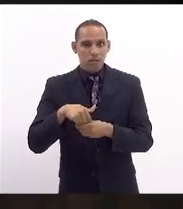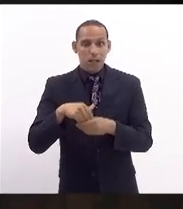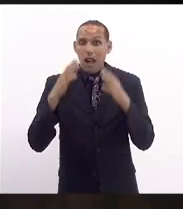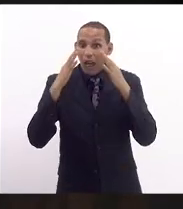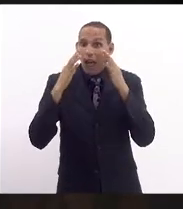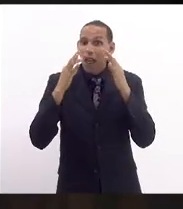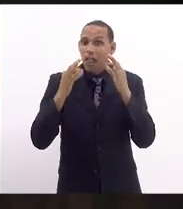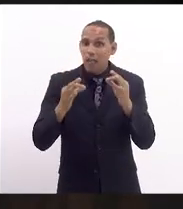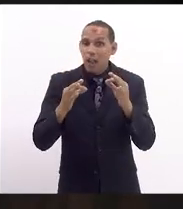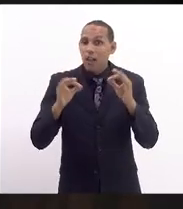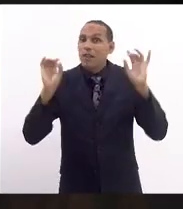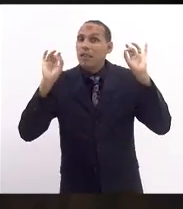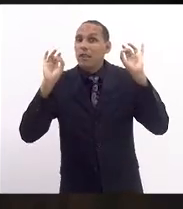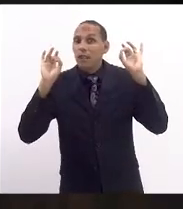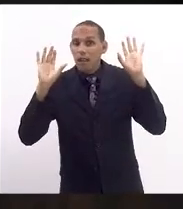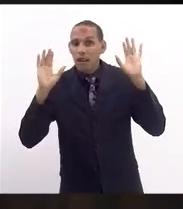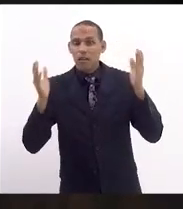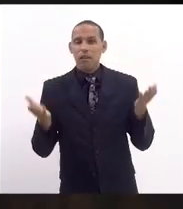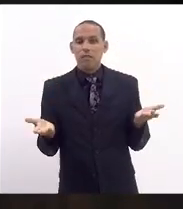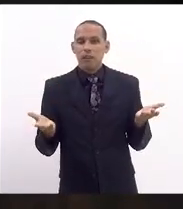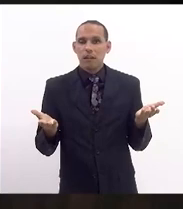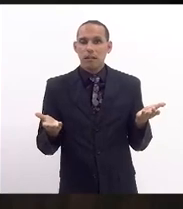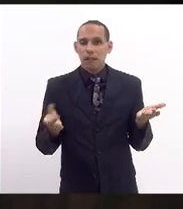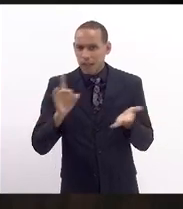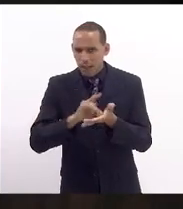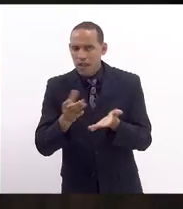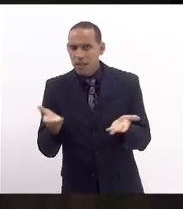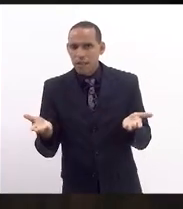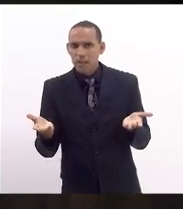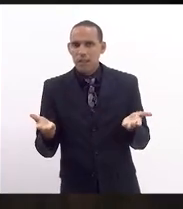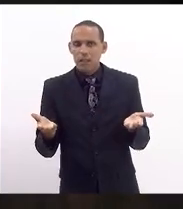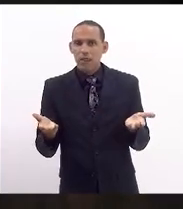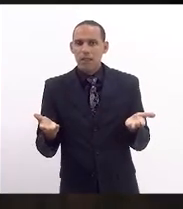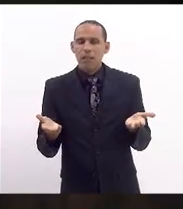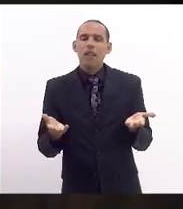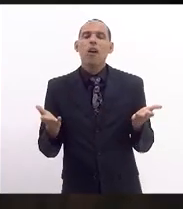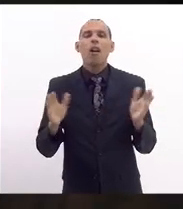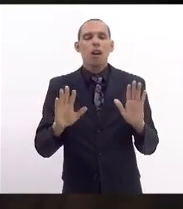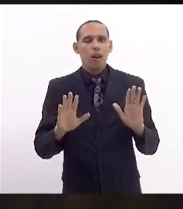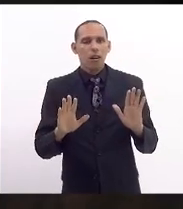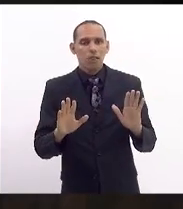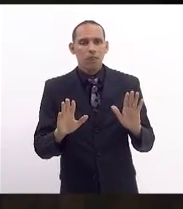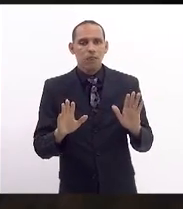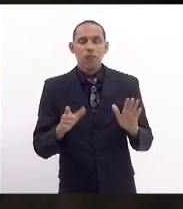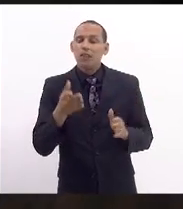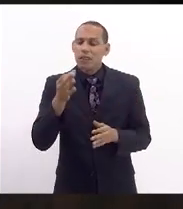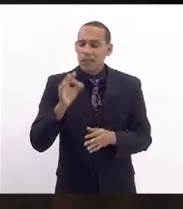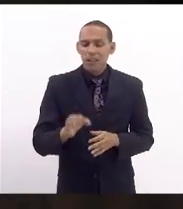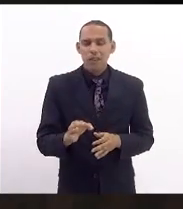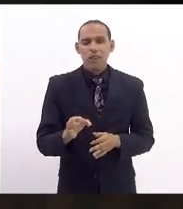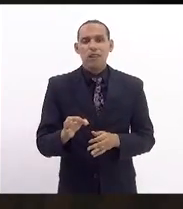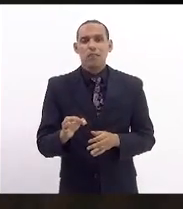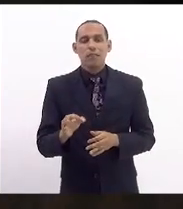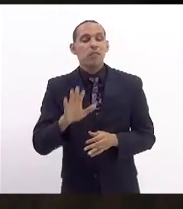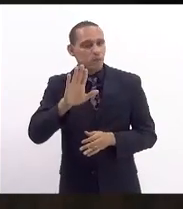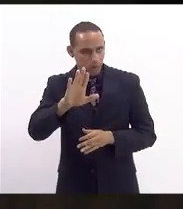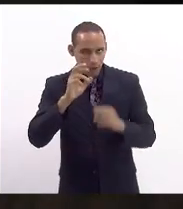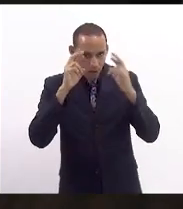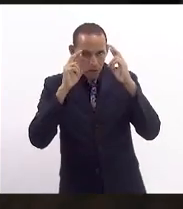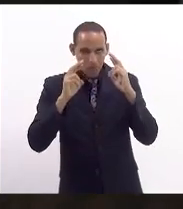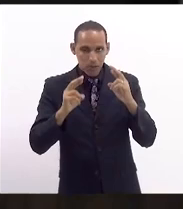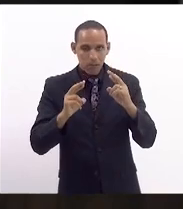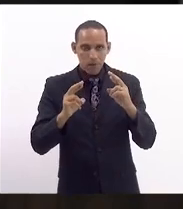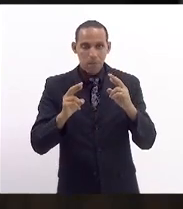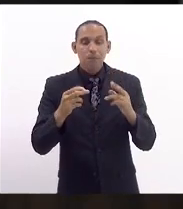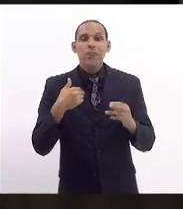atenção destaque foi ou não foi presente eu fui lá então então olha só Descansou respeito eu cortei o meu respeito